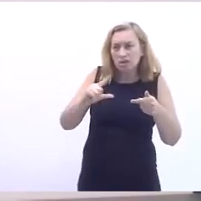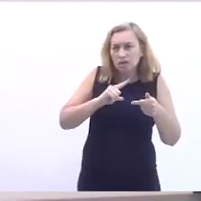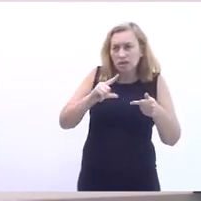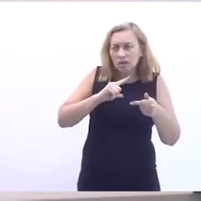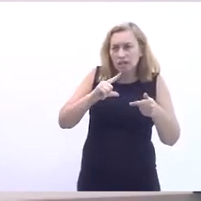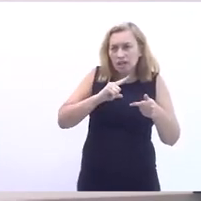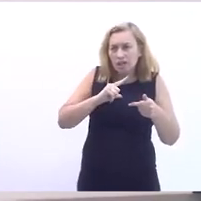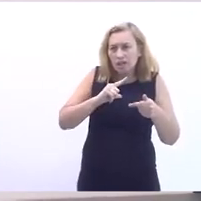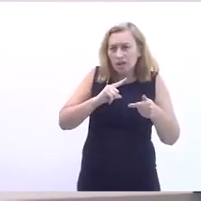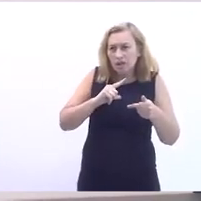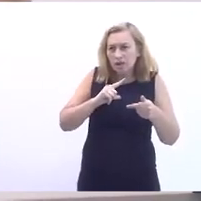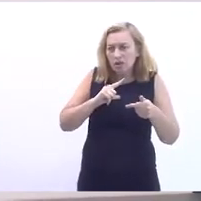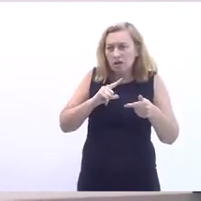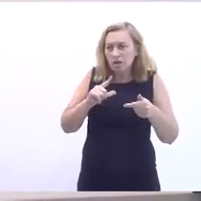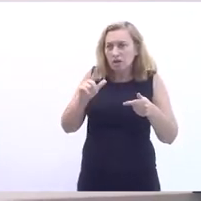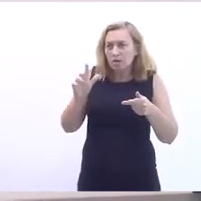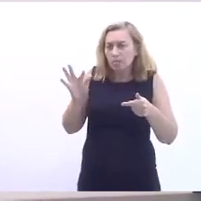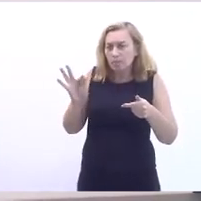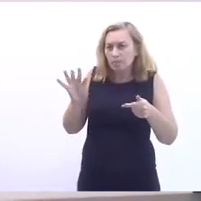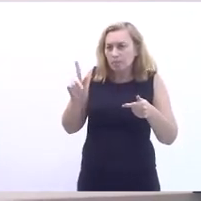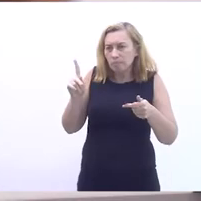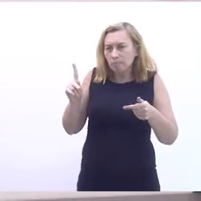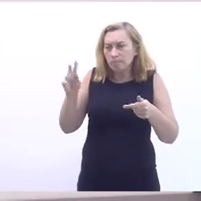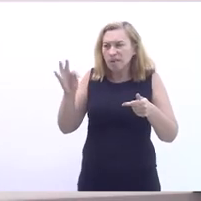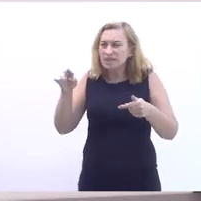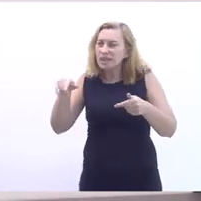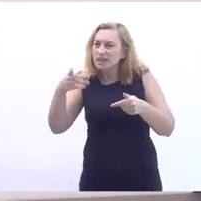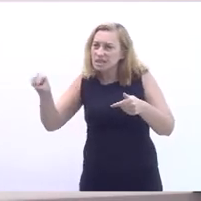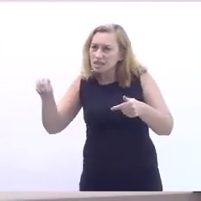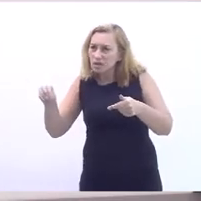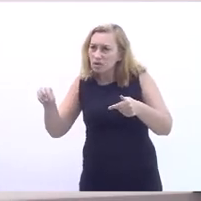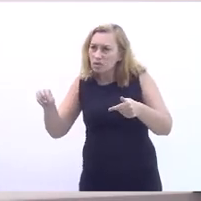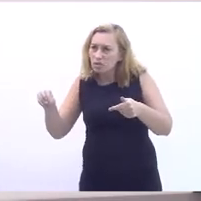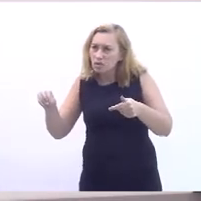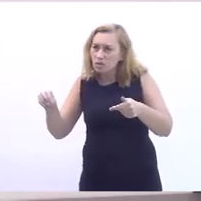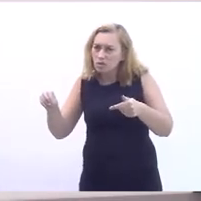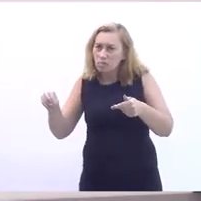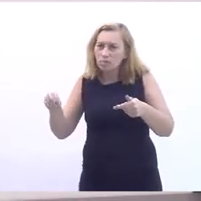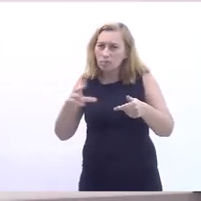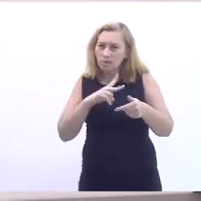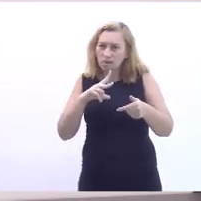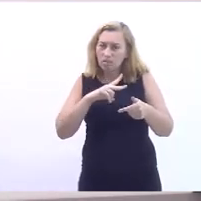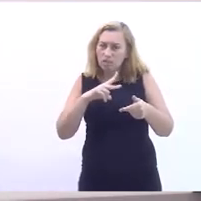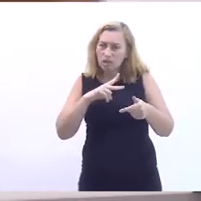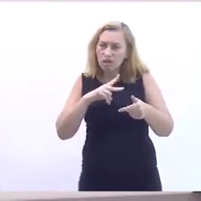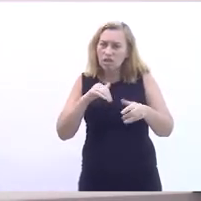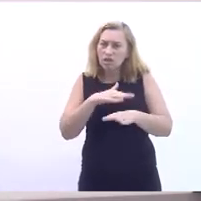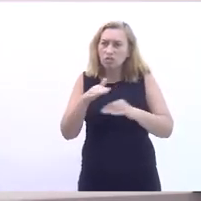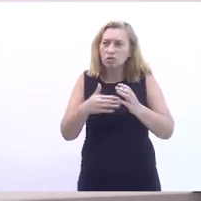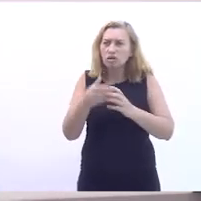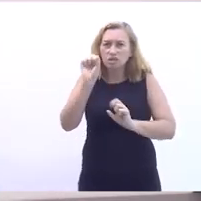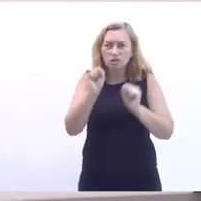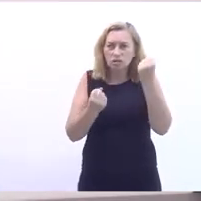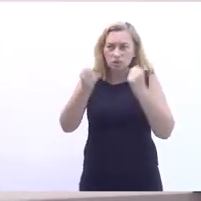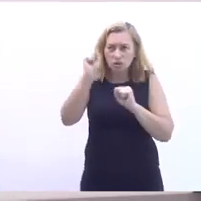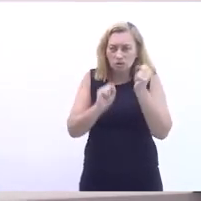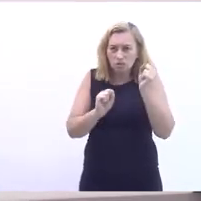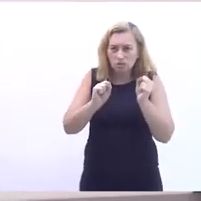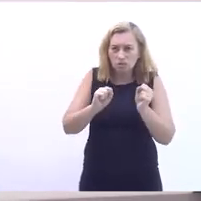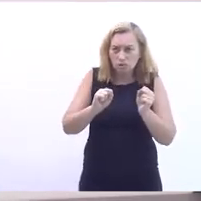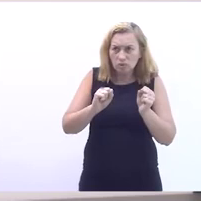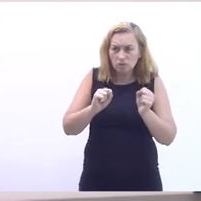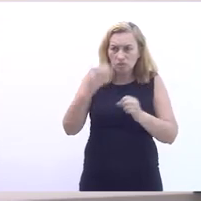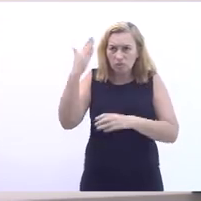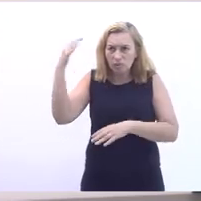as suas plantações E que tudo texto tem um monopólio para para para esta indústria multinacional